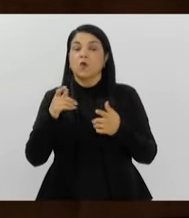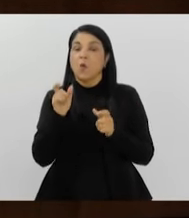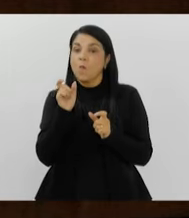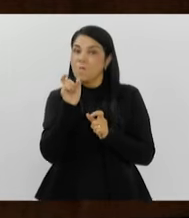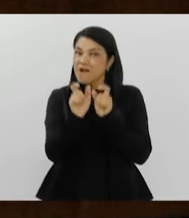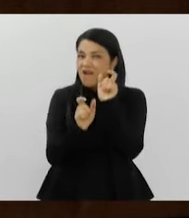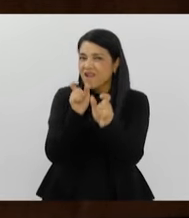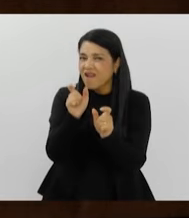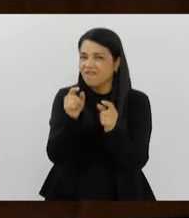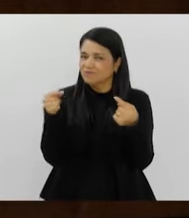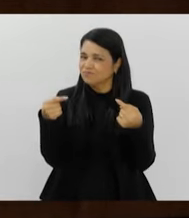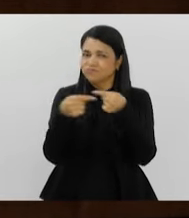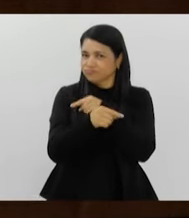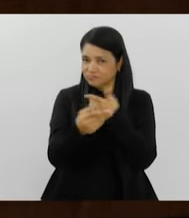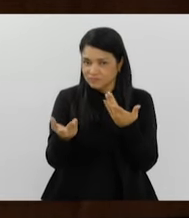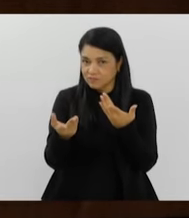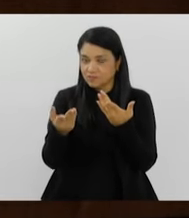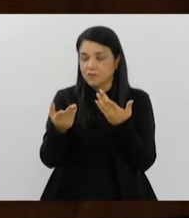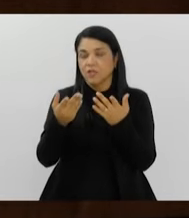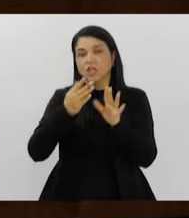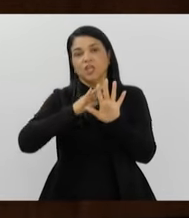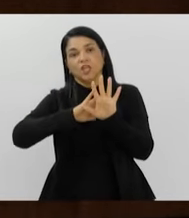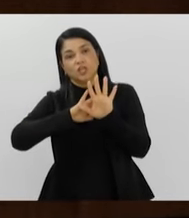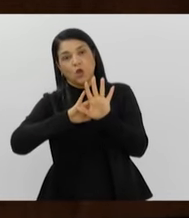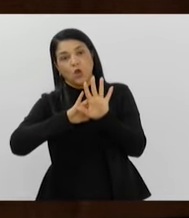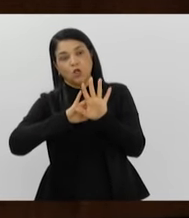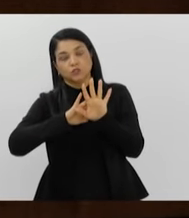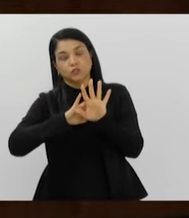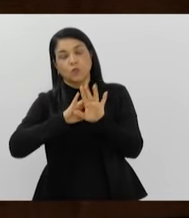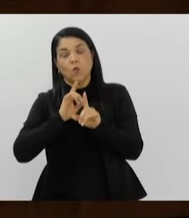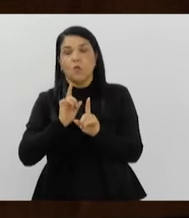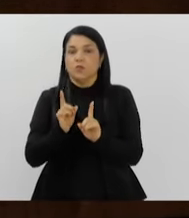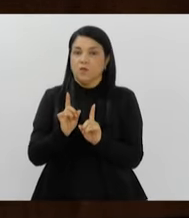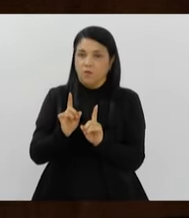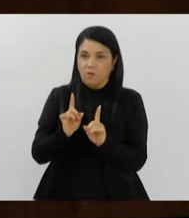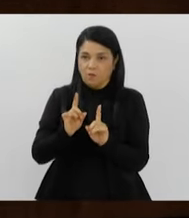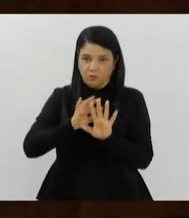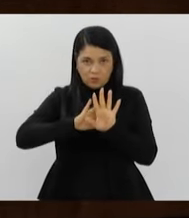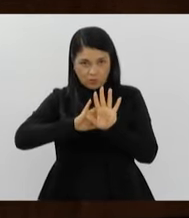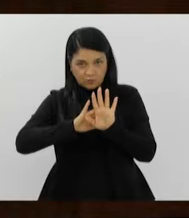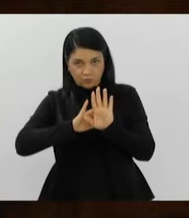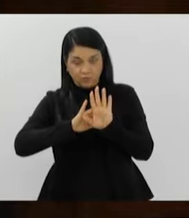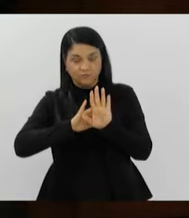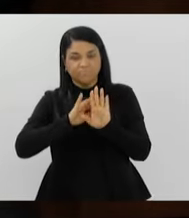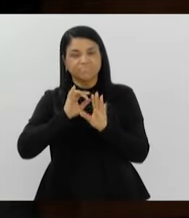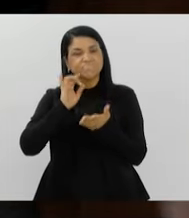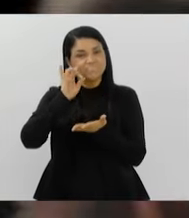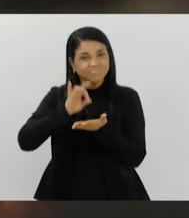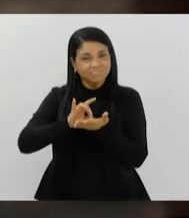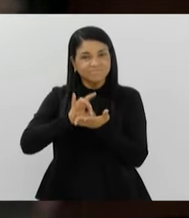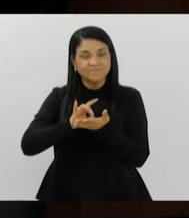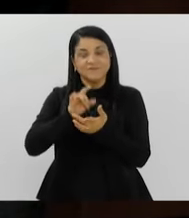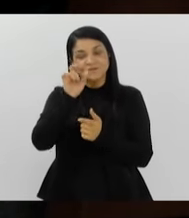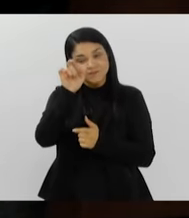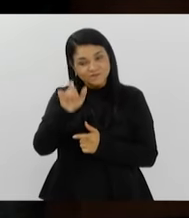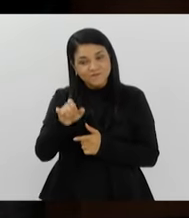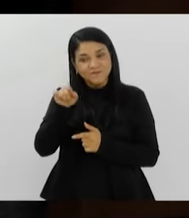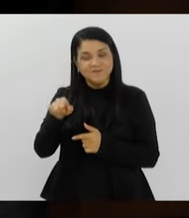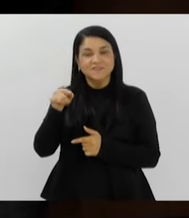xingamento. Ideológico ou não? Porque eu, honestamente, a senhora tem tantos cabelos, deputada Tia